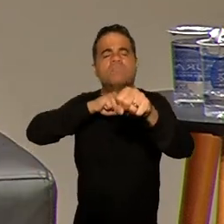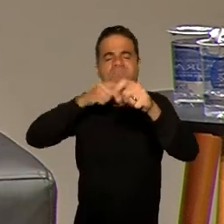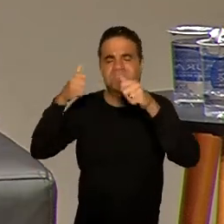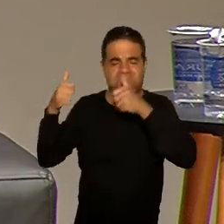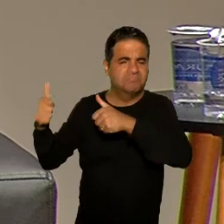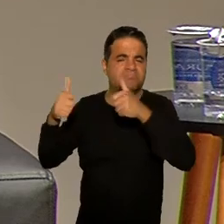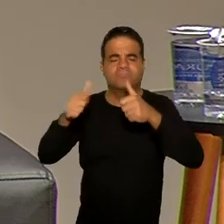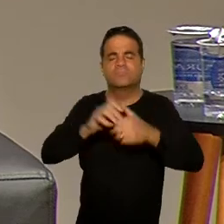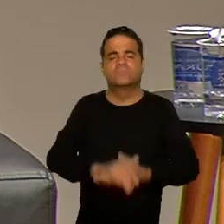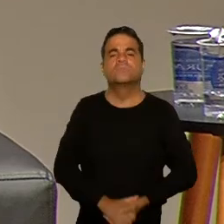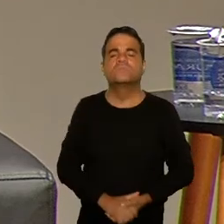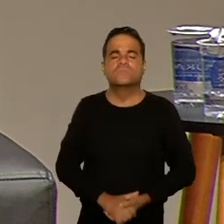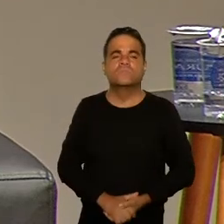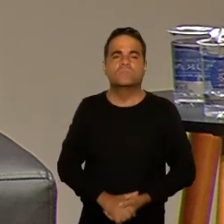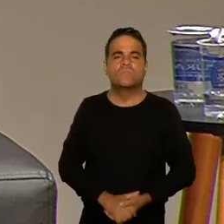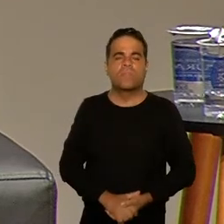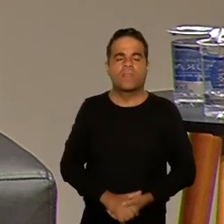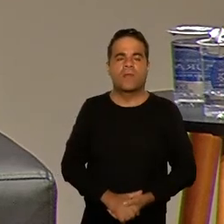reprodutivo